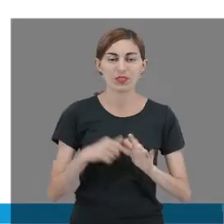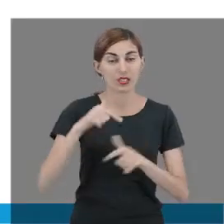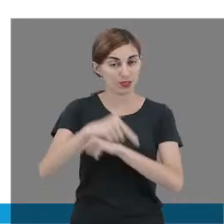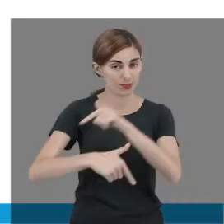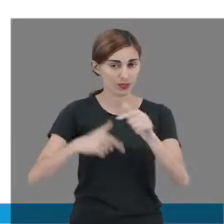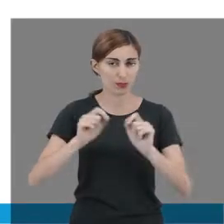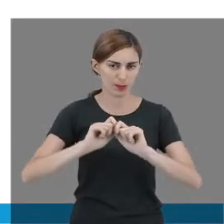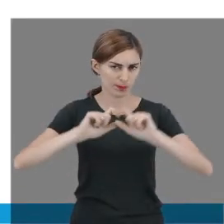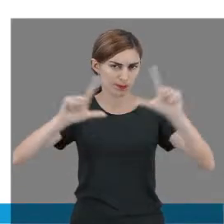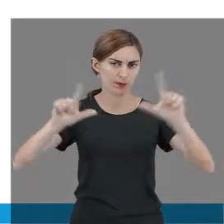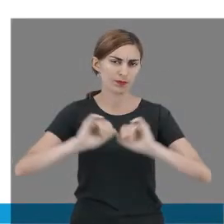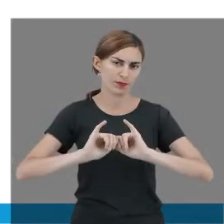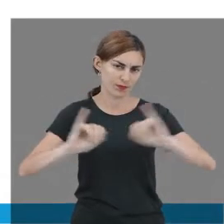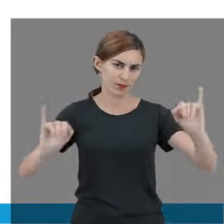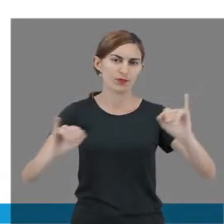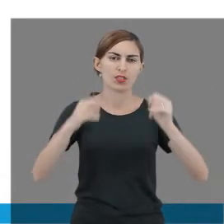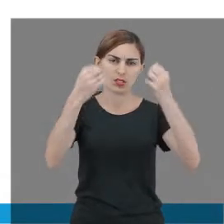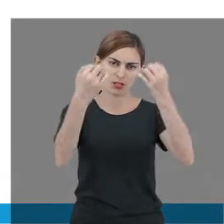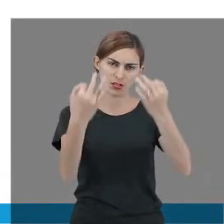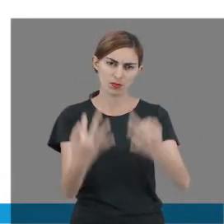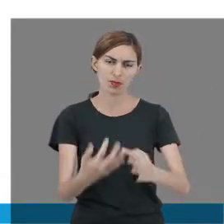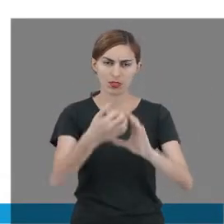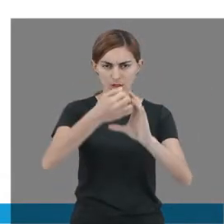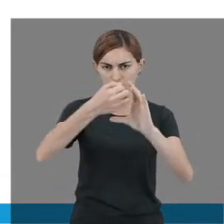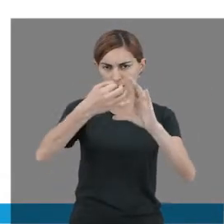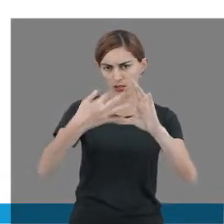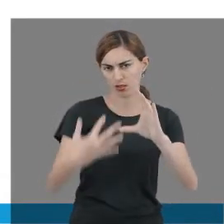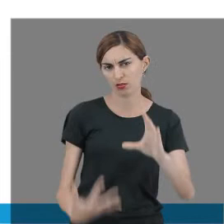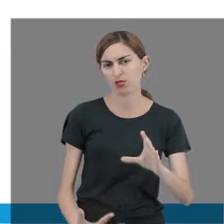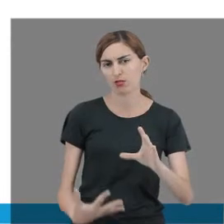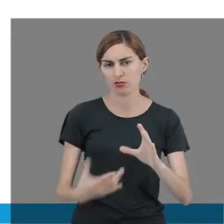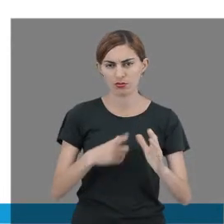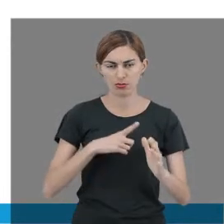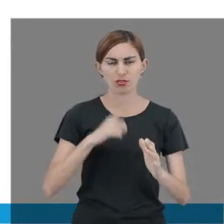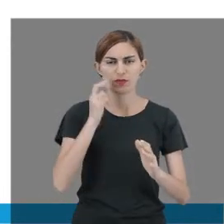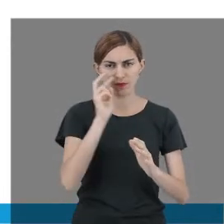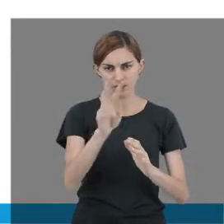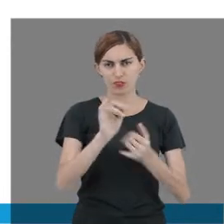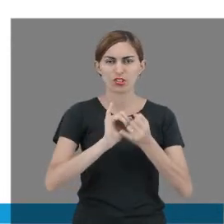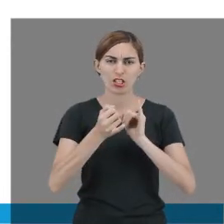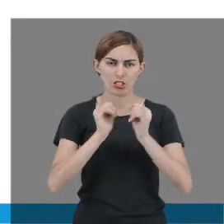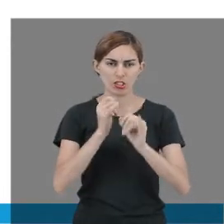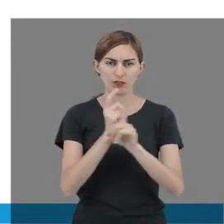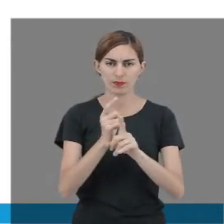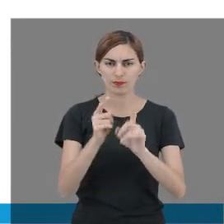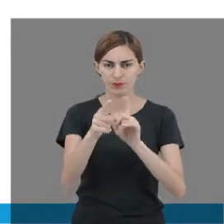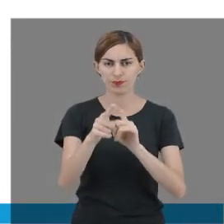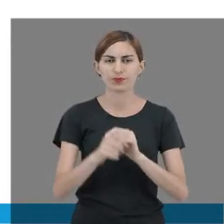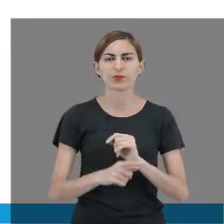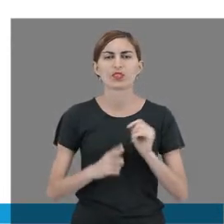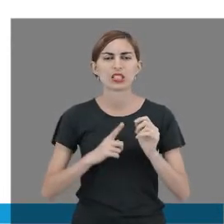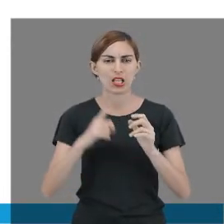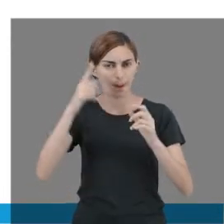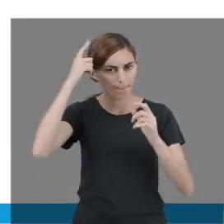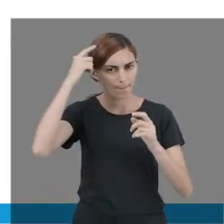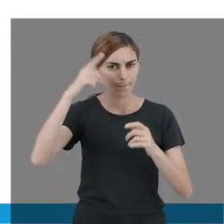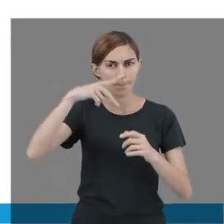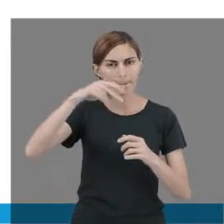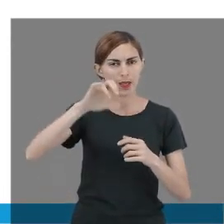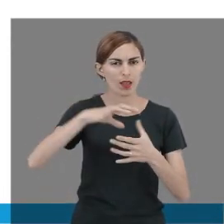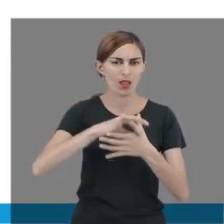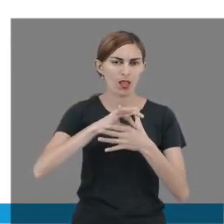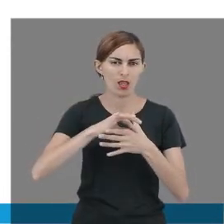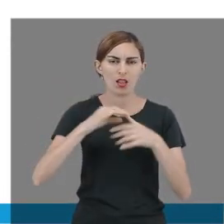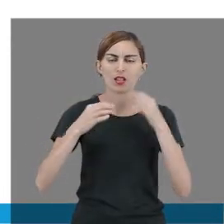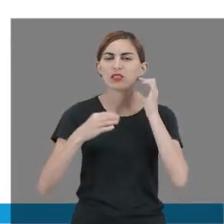trabalho que descreve bem essas características que a gente pode encontrar na internet, e a gente vê aqui o excesso de pele, né, ou